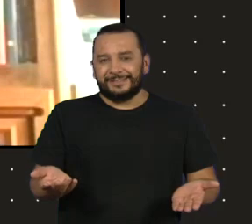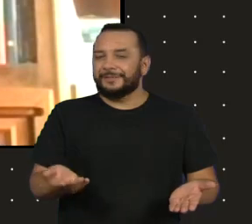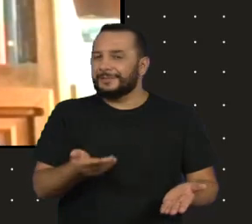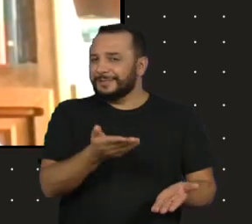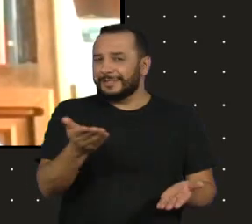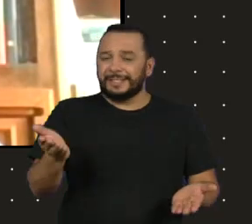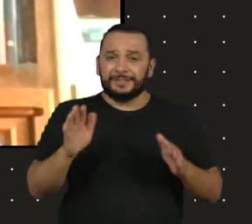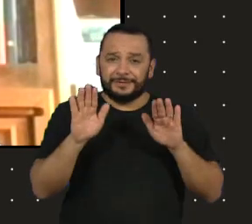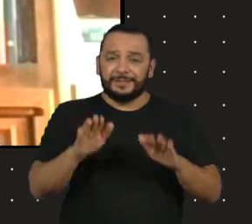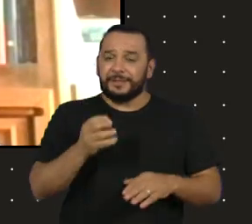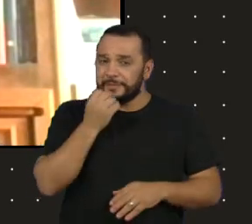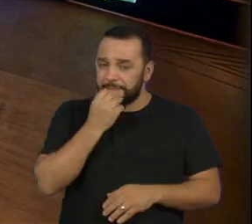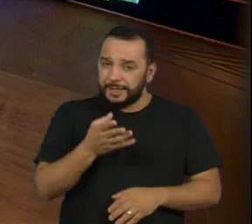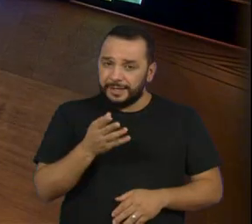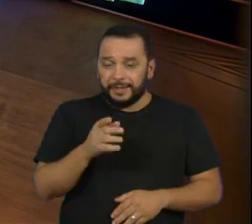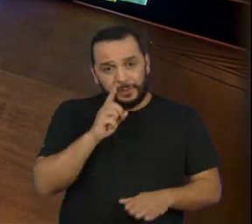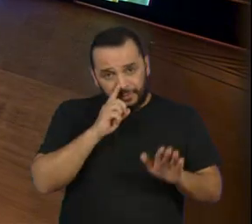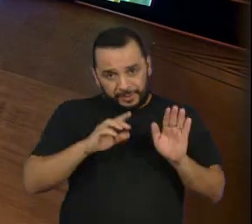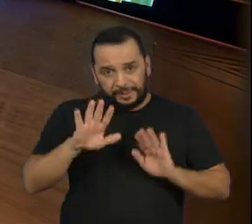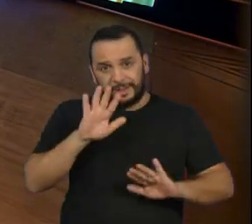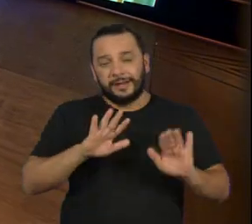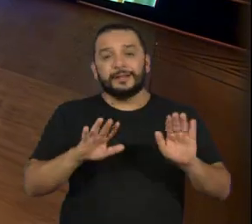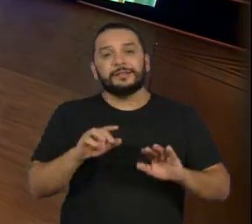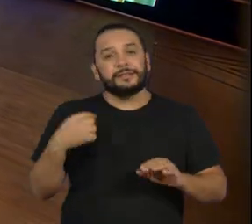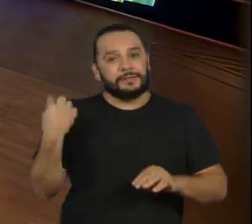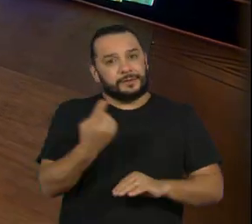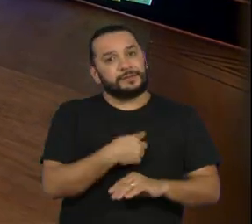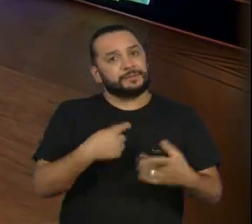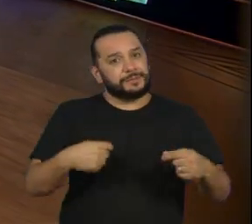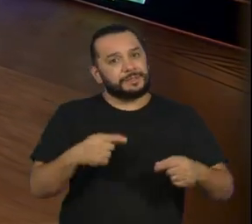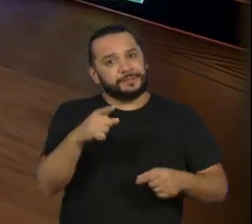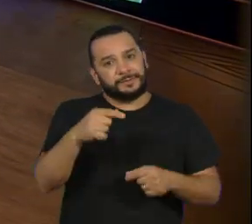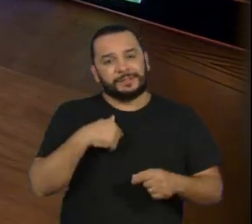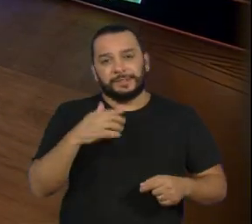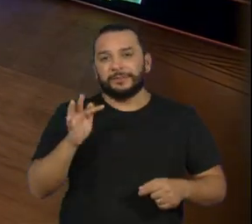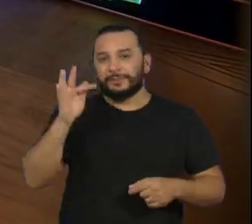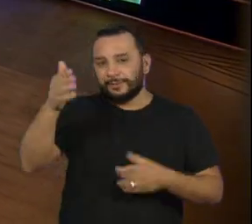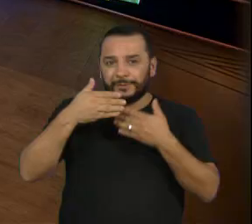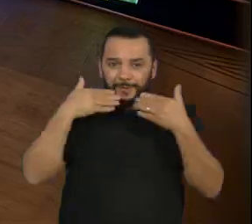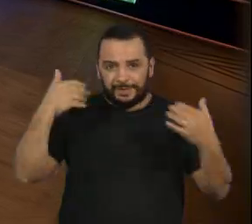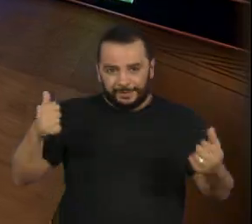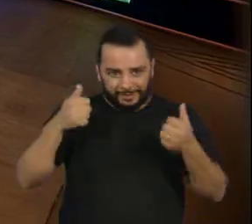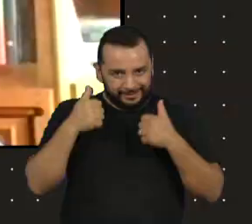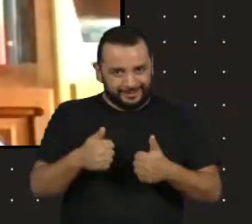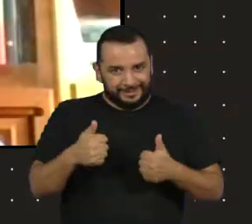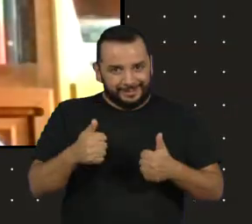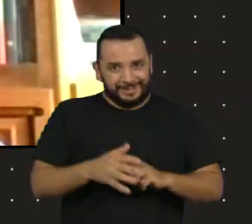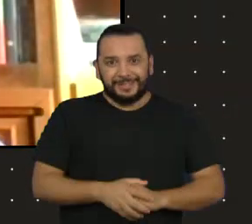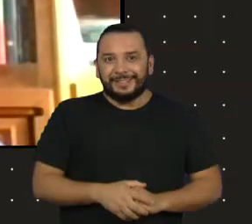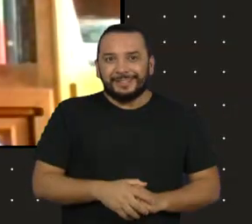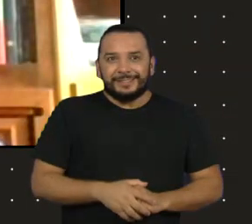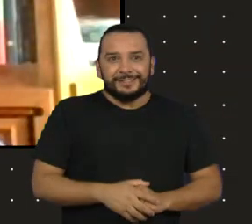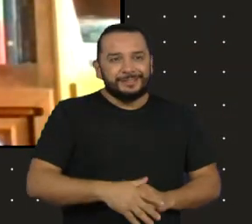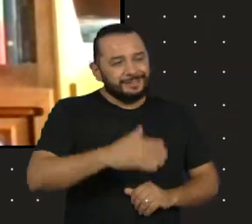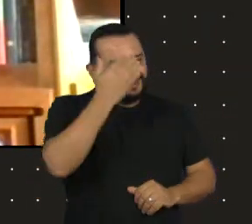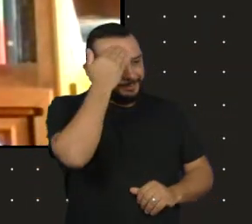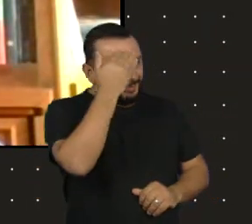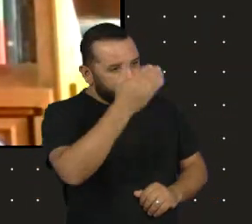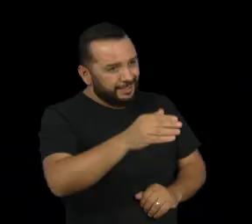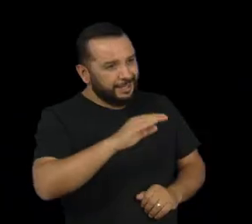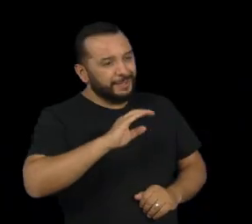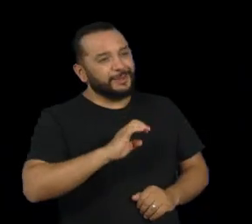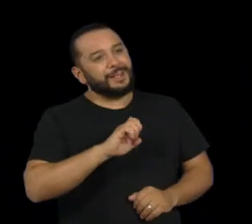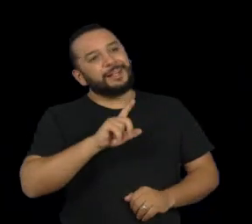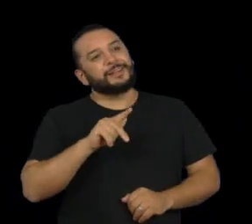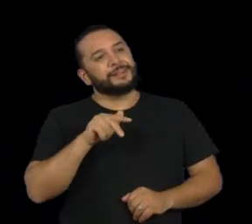e fiquem bem, cuidem-se, porque nós vamos precisar de vocês para consertar o futuro, gente.